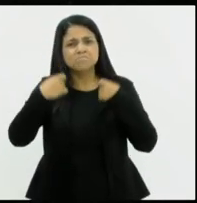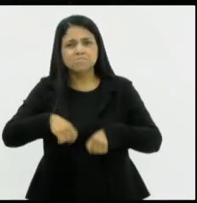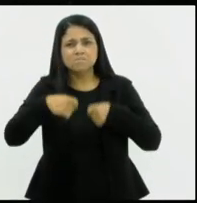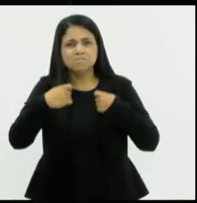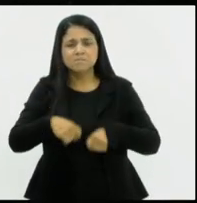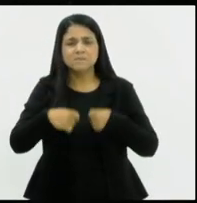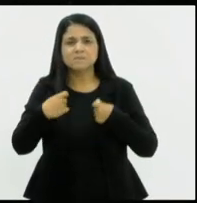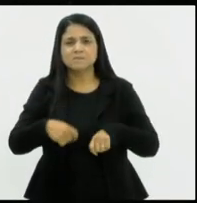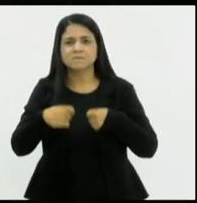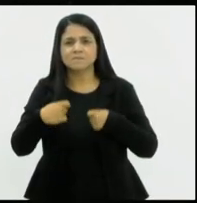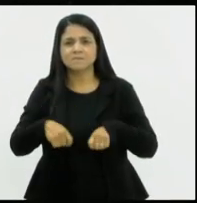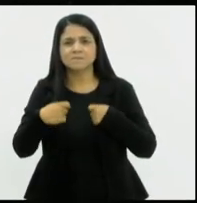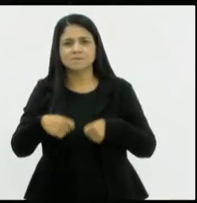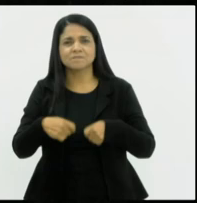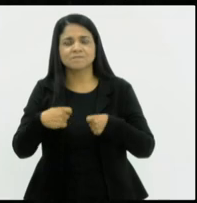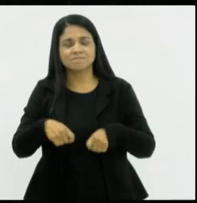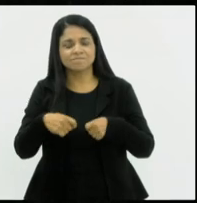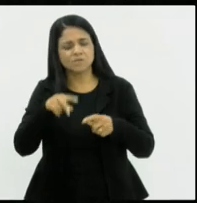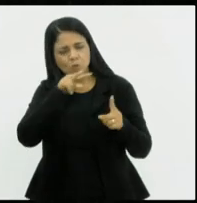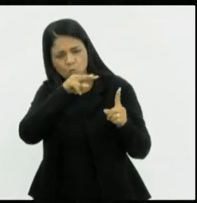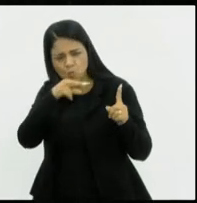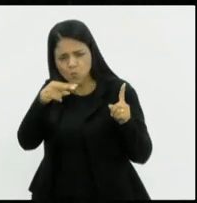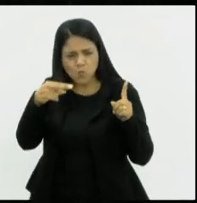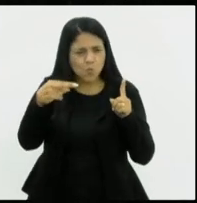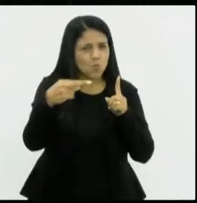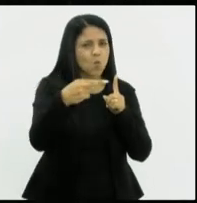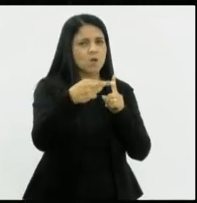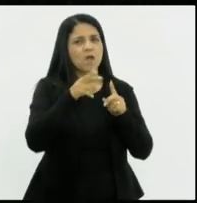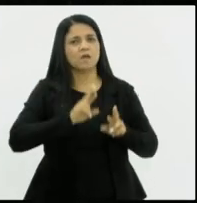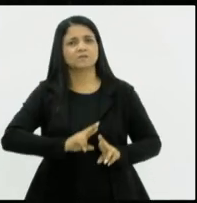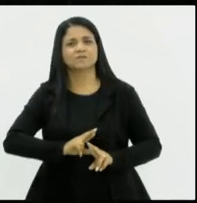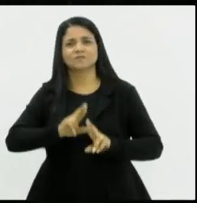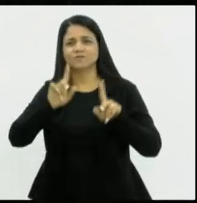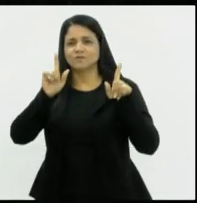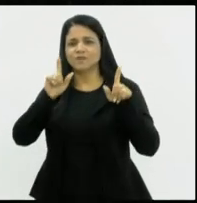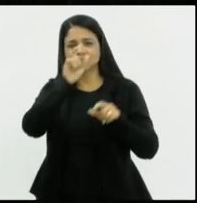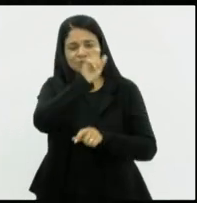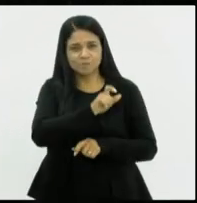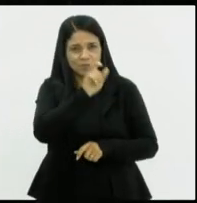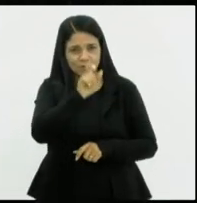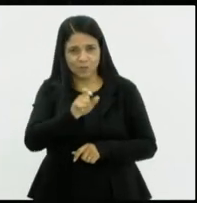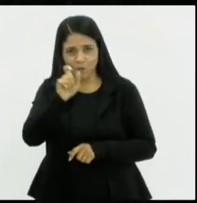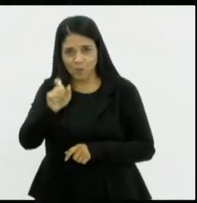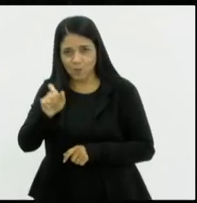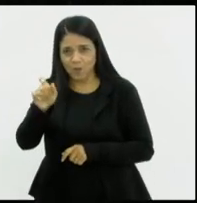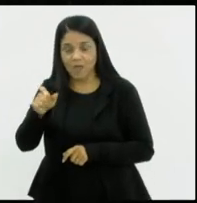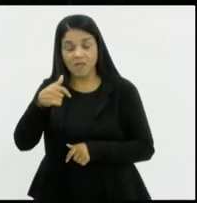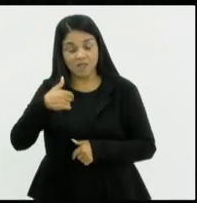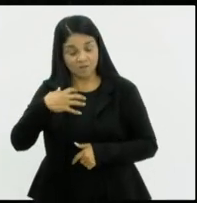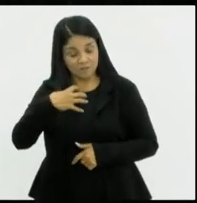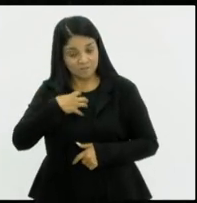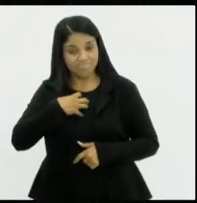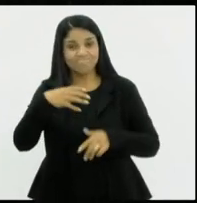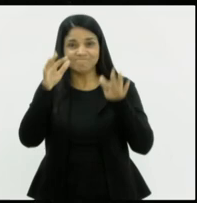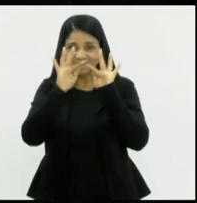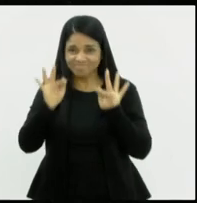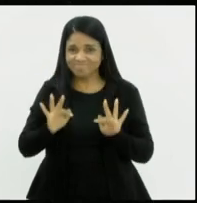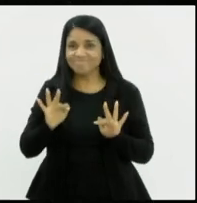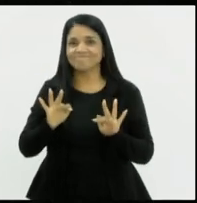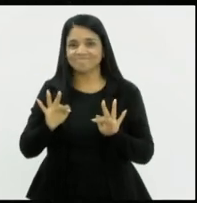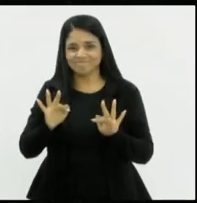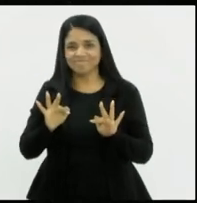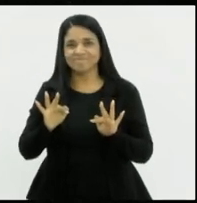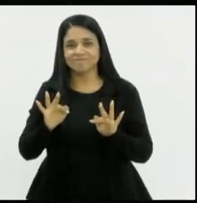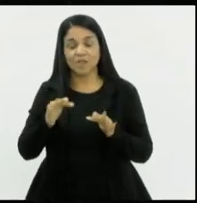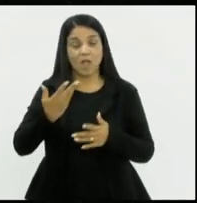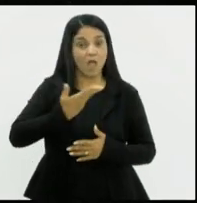mãos, precisamos um olhar muito grande para essas pessoas. Eu tive a felicidade de ter amigos